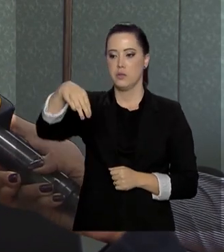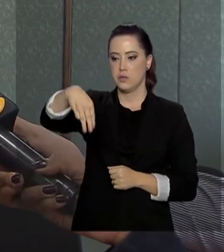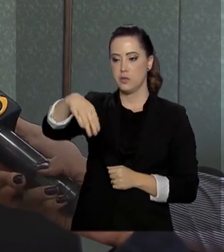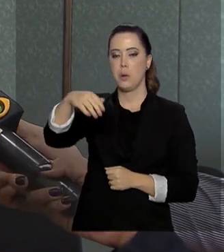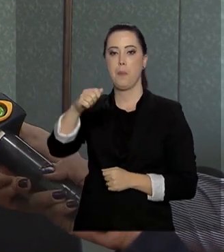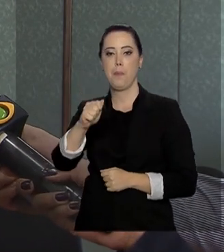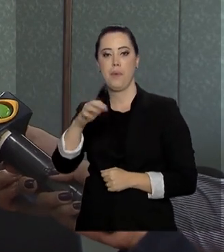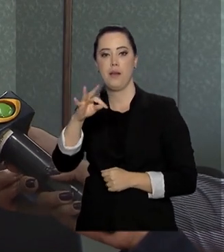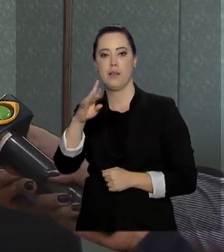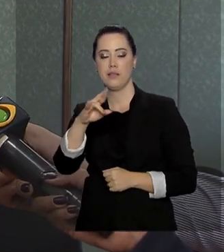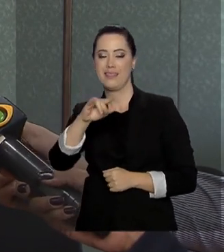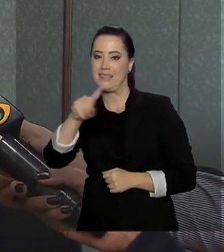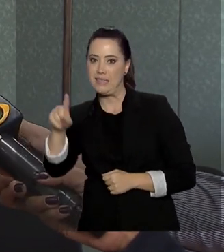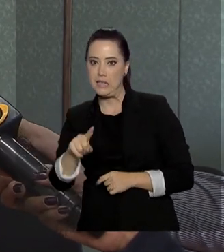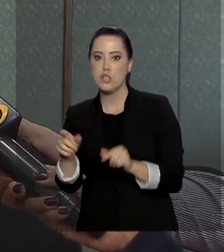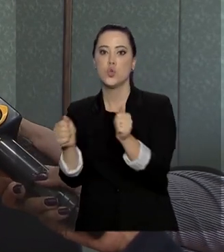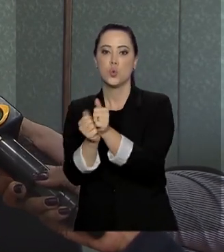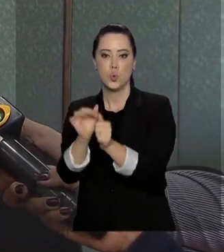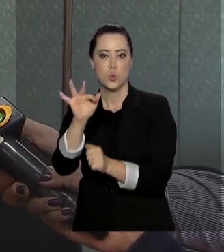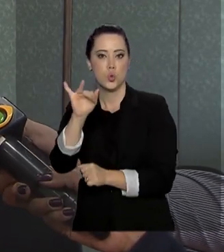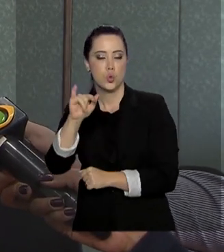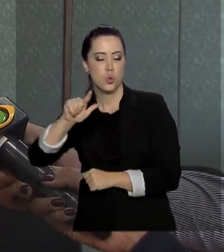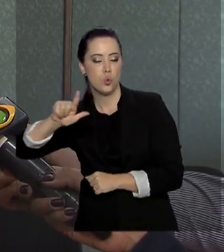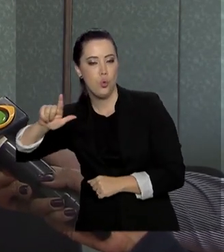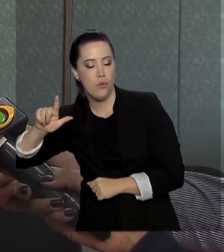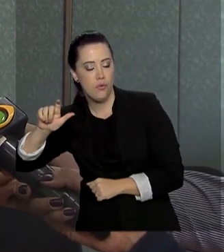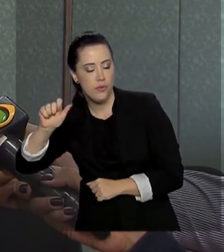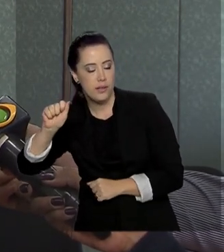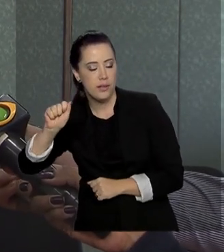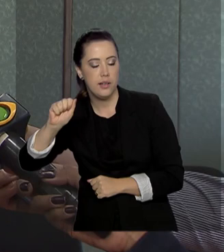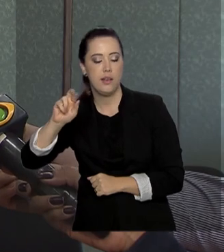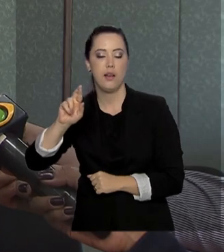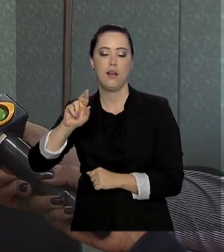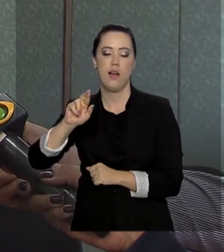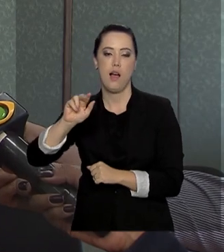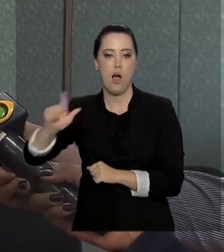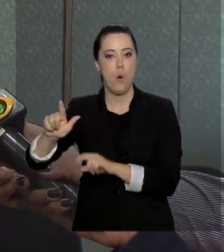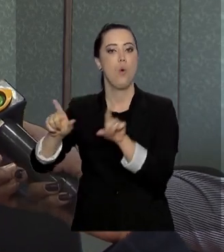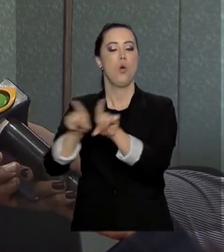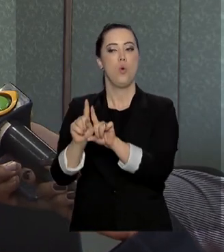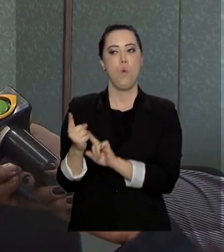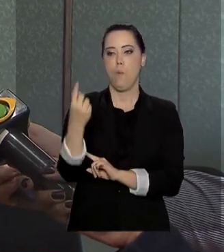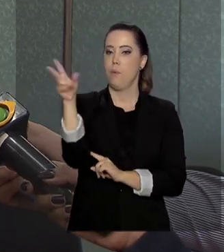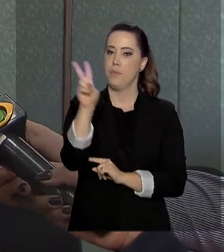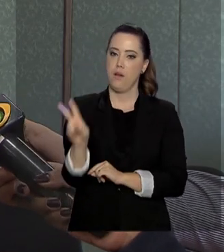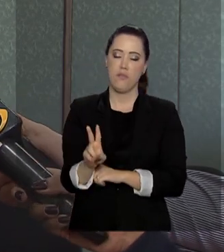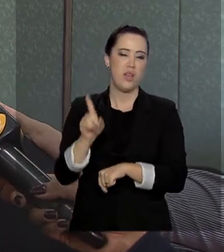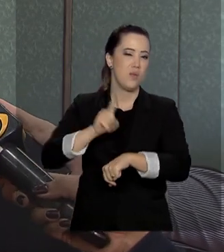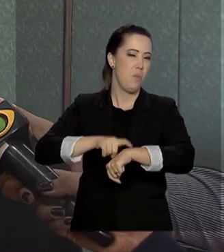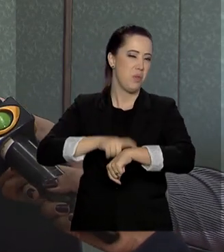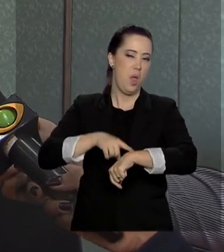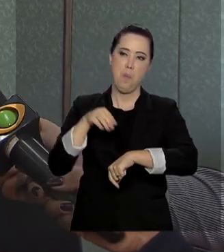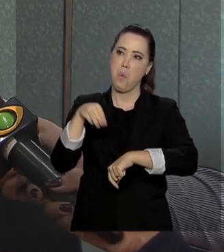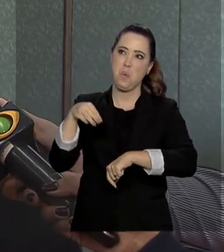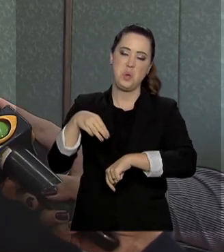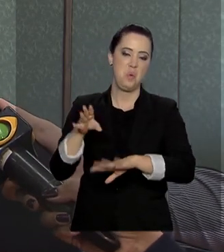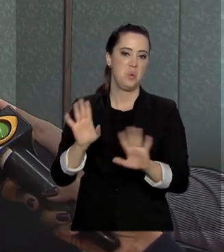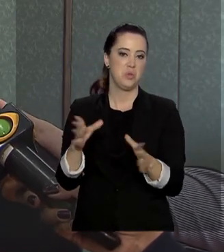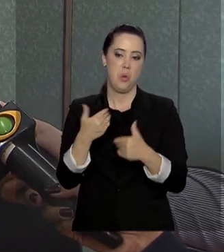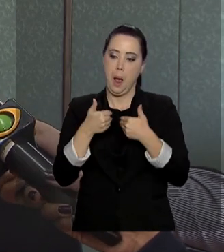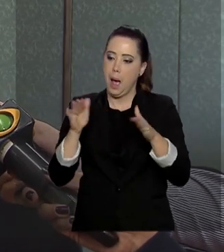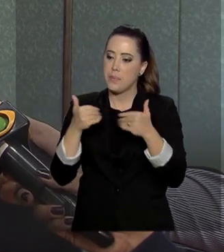matriz recebe a aprovação da abertura de toda a rede de empresas em todo o Brasil. É num único ato, em poucos minutos, ele abre